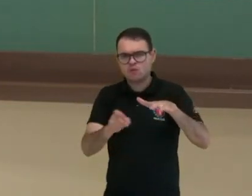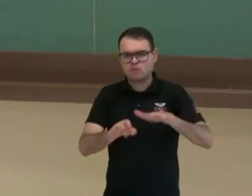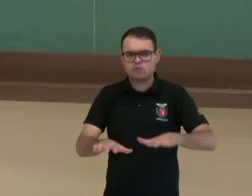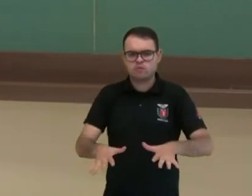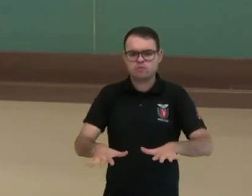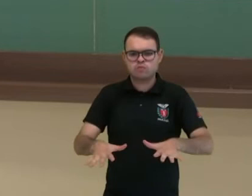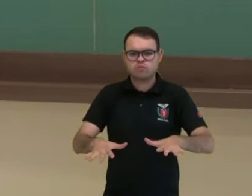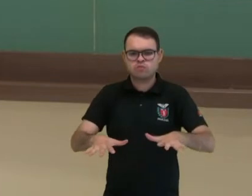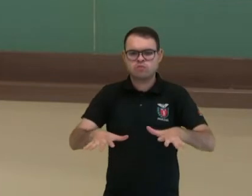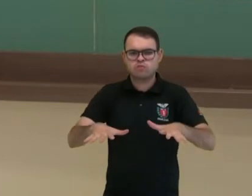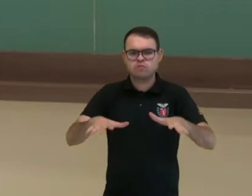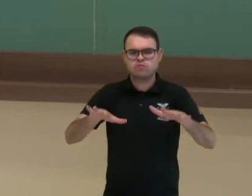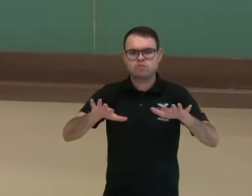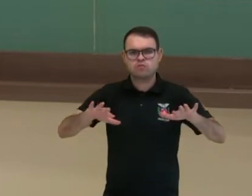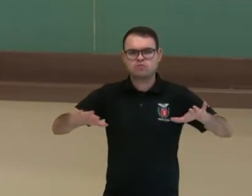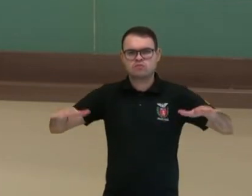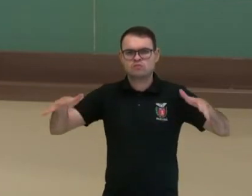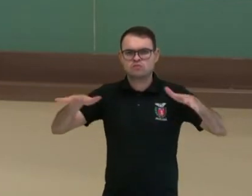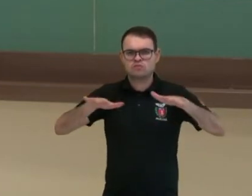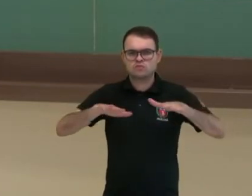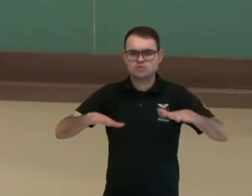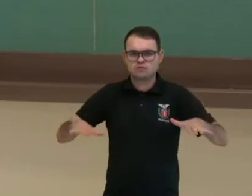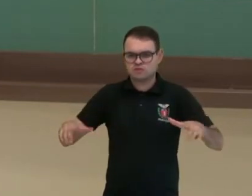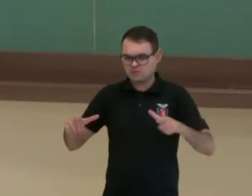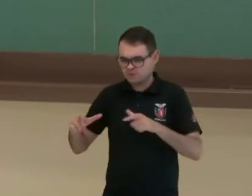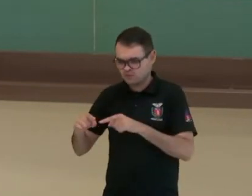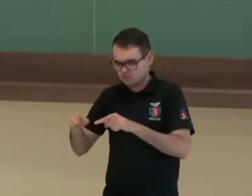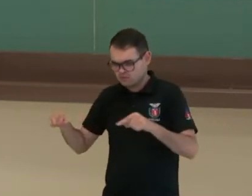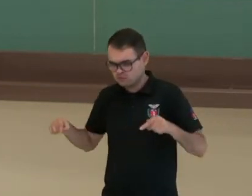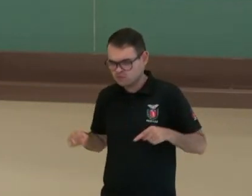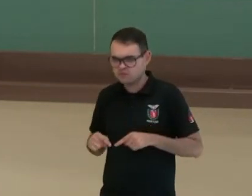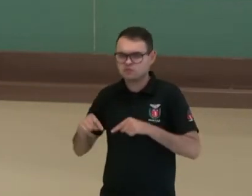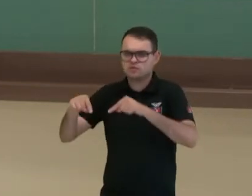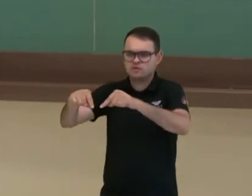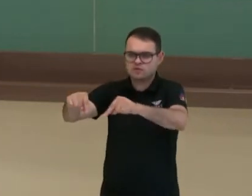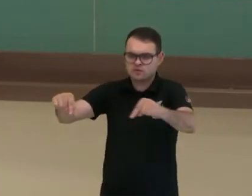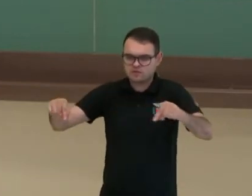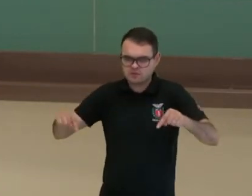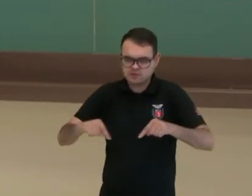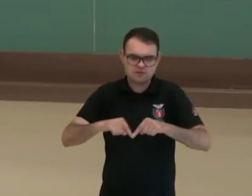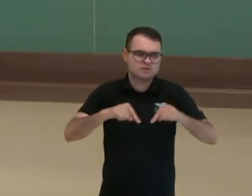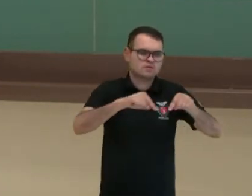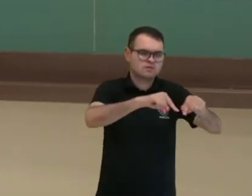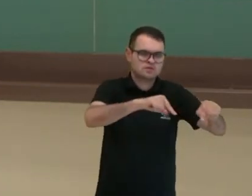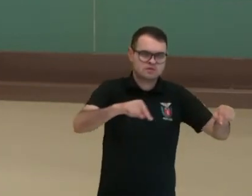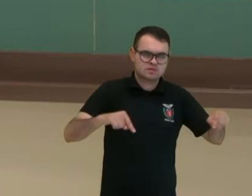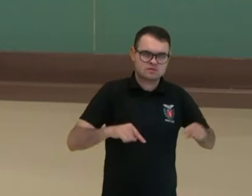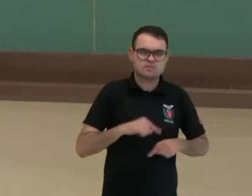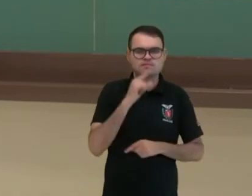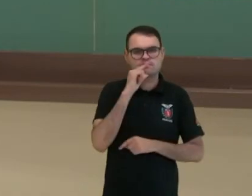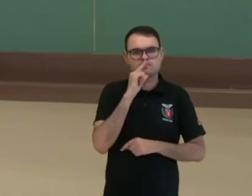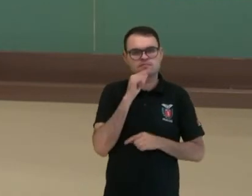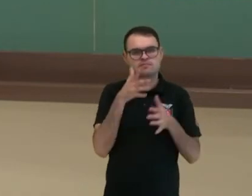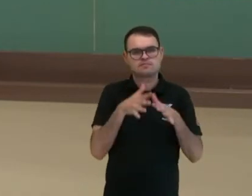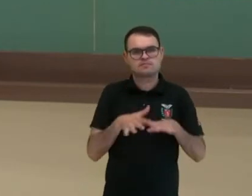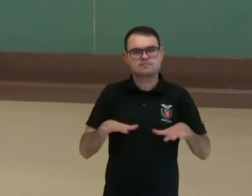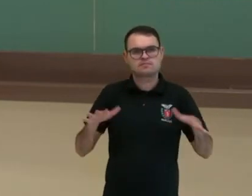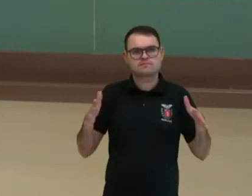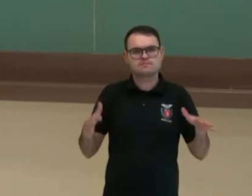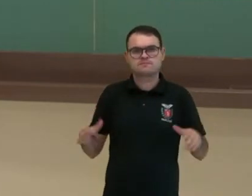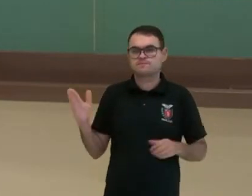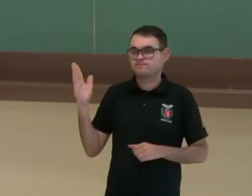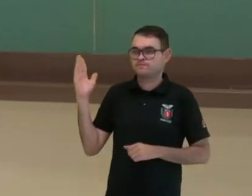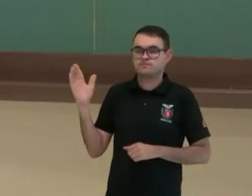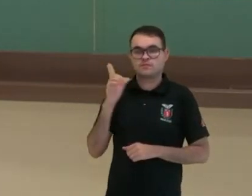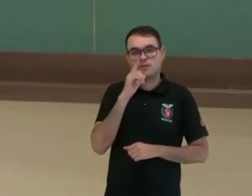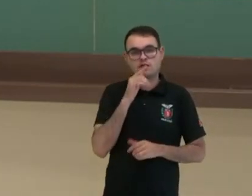formando pequenas poças, pequenos conjuntos com essa água. Então, a água